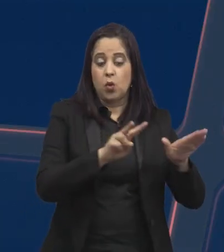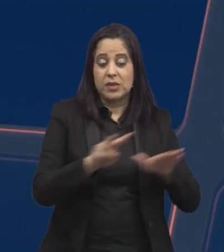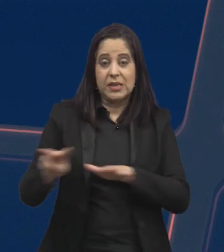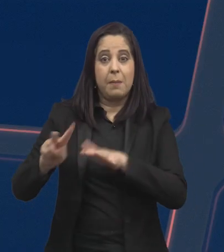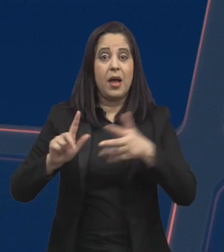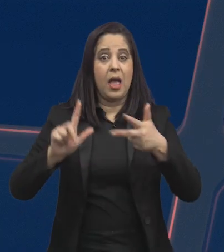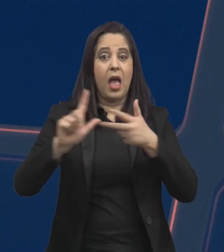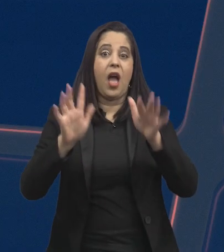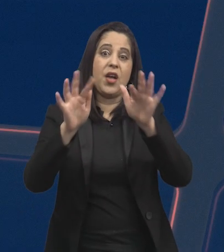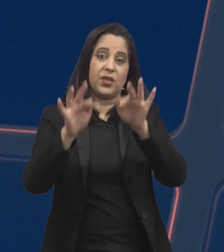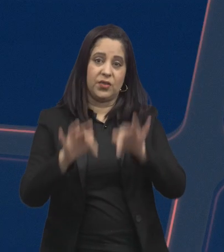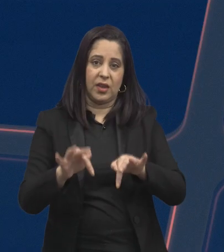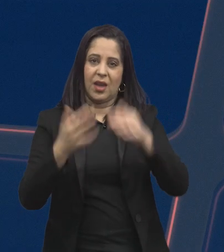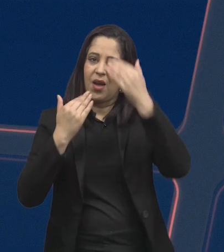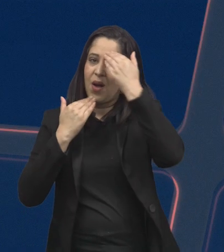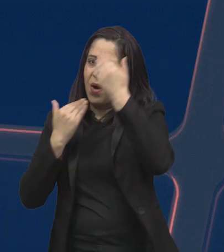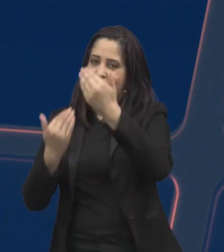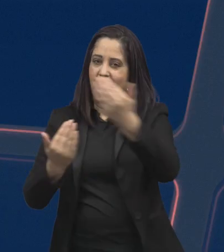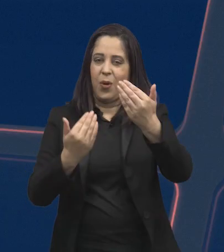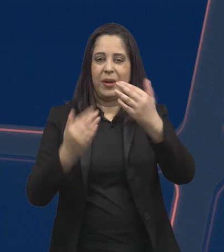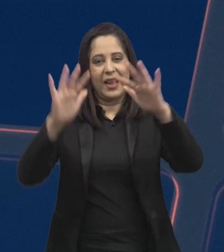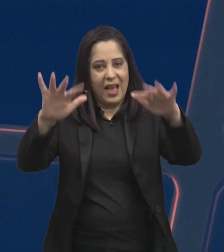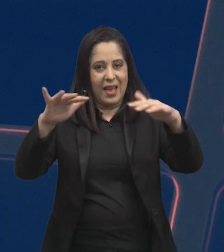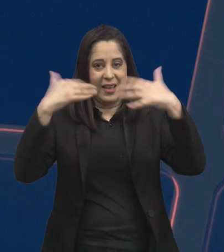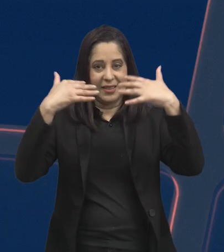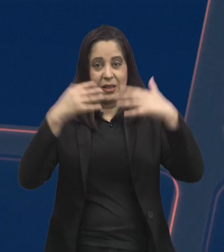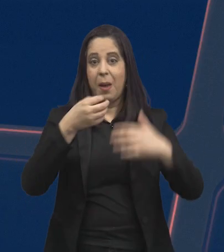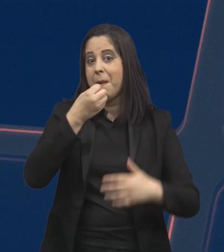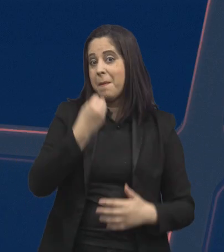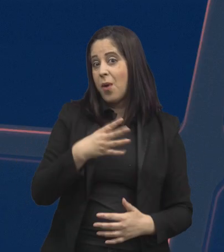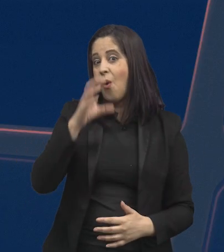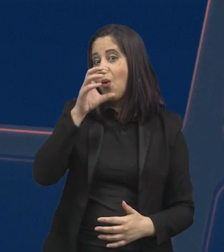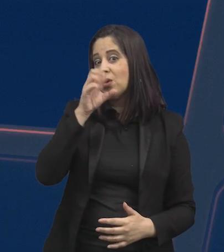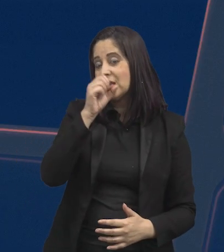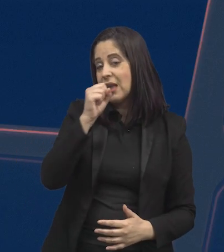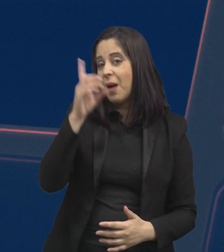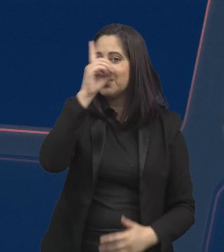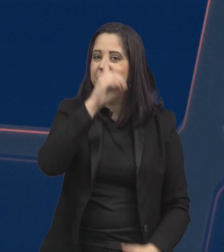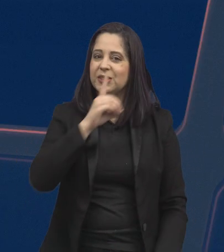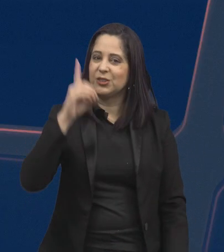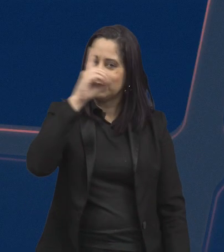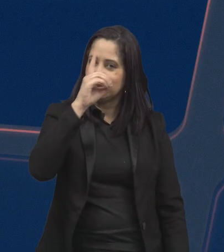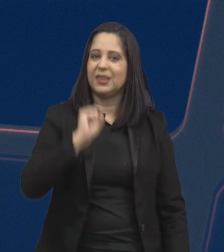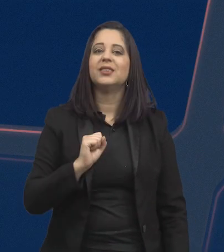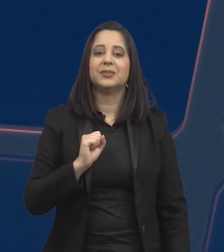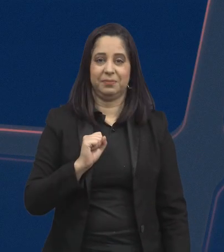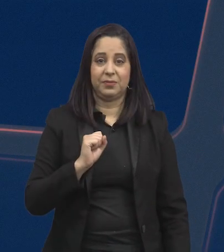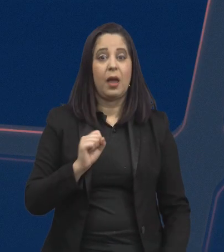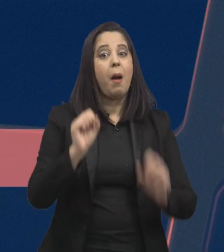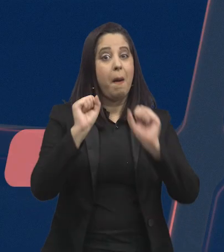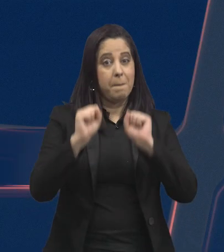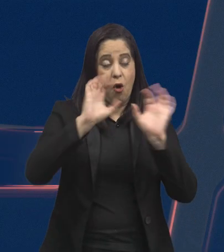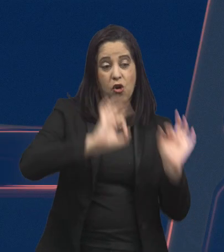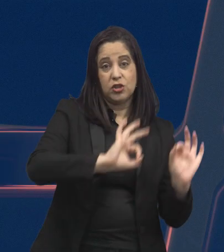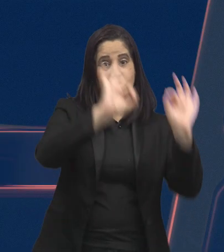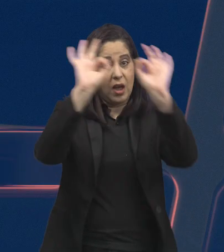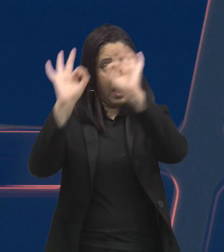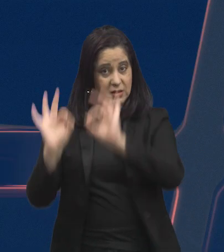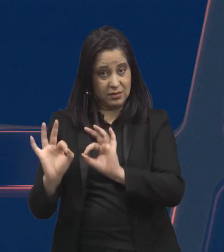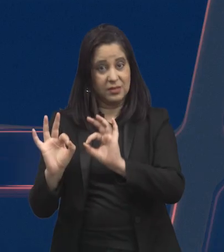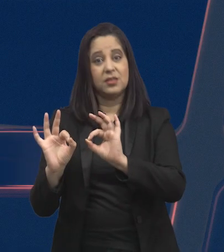O Semana Legislativa termina por aqui. Obrigado pela sua companhia em mais uma edição do nosso programa. Lembra você que você